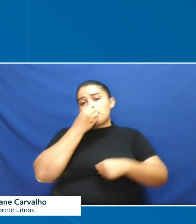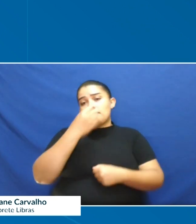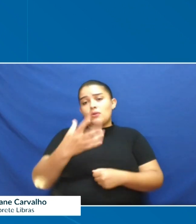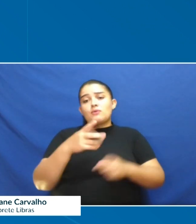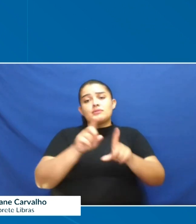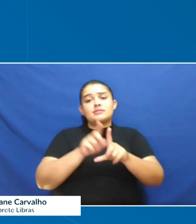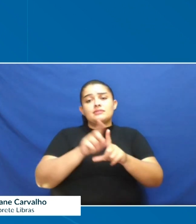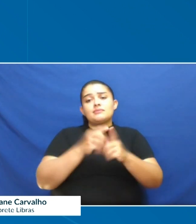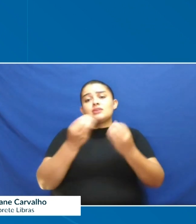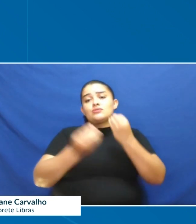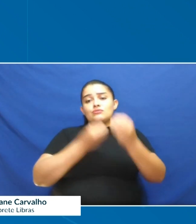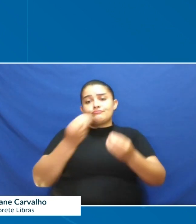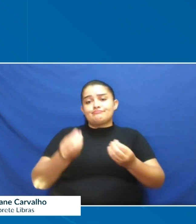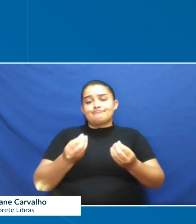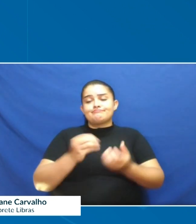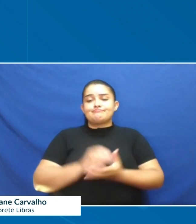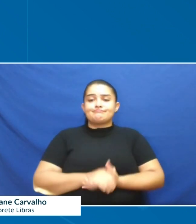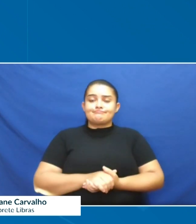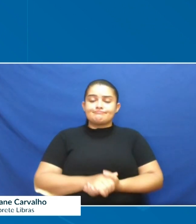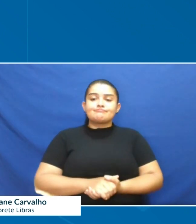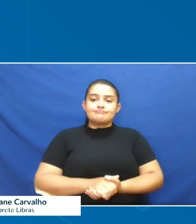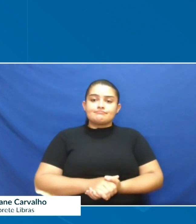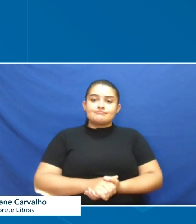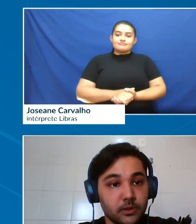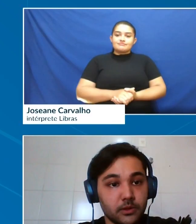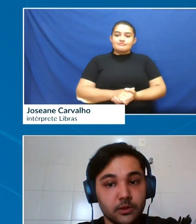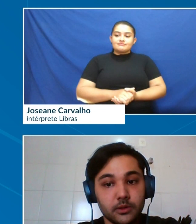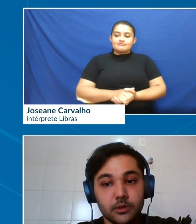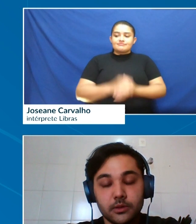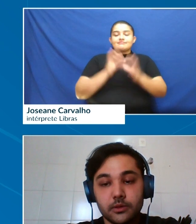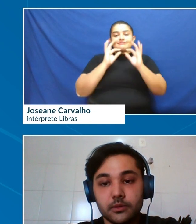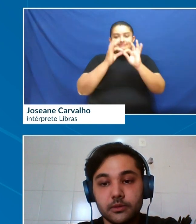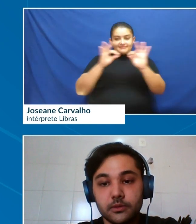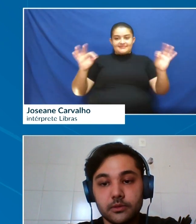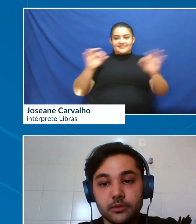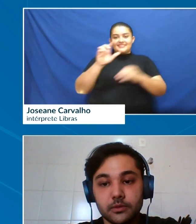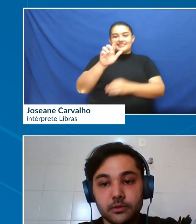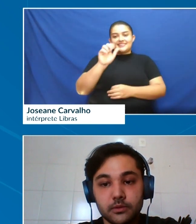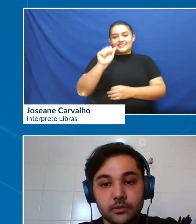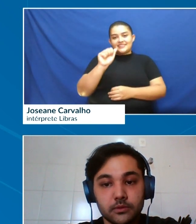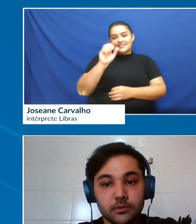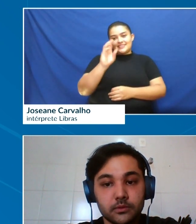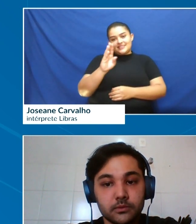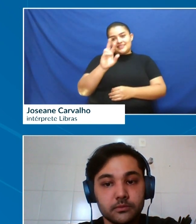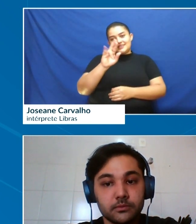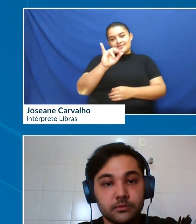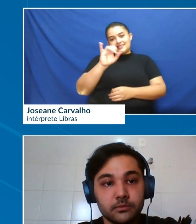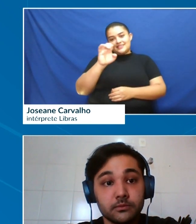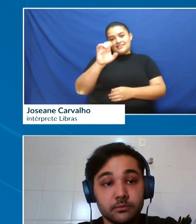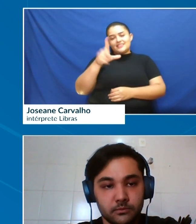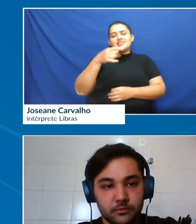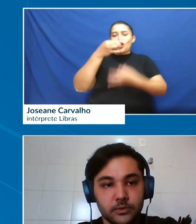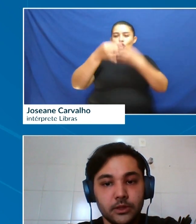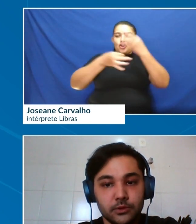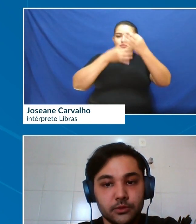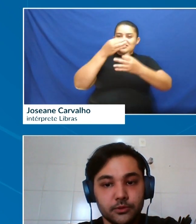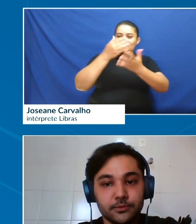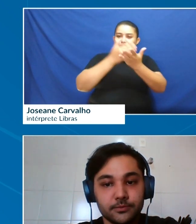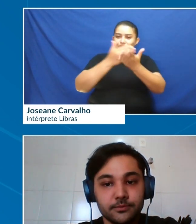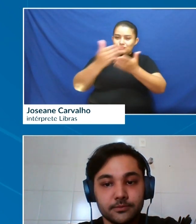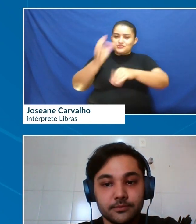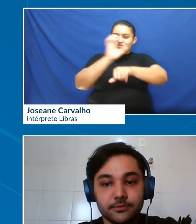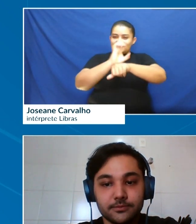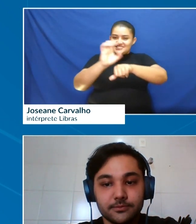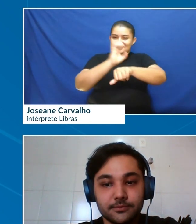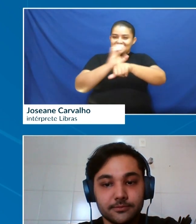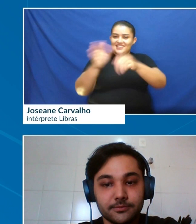menor custo. Perfeito. Gabriel, você comentou aqui que você começou o estágio no meio da pandemia. Não